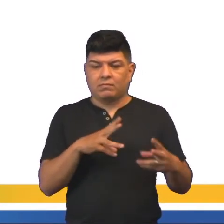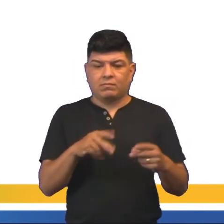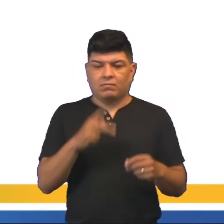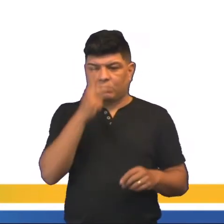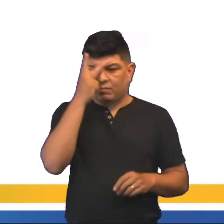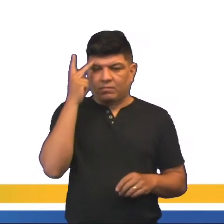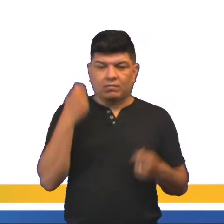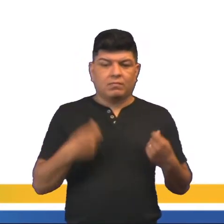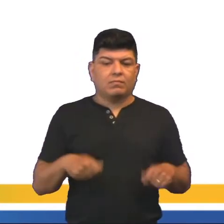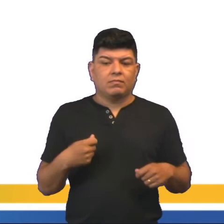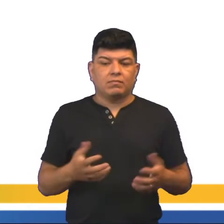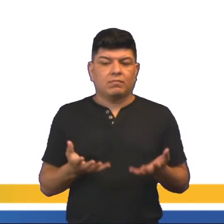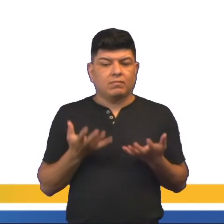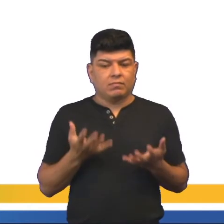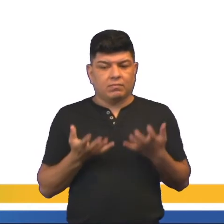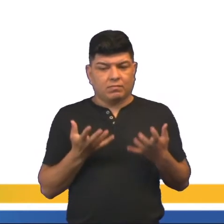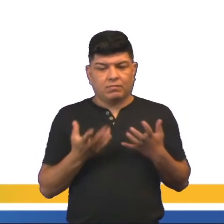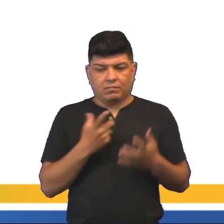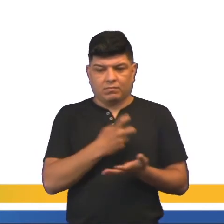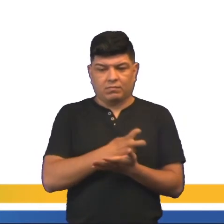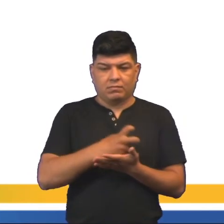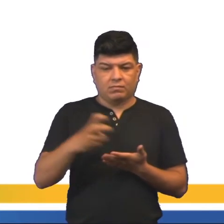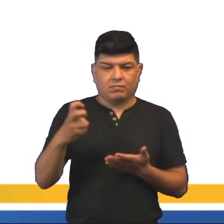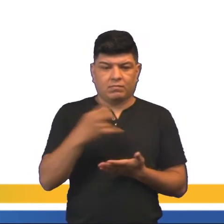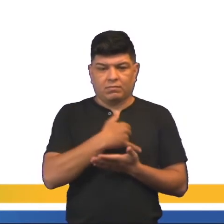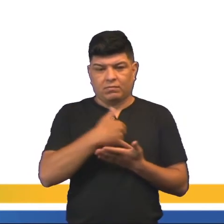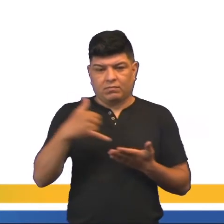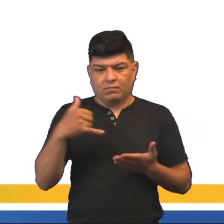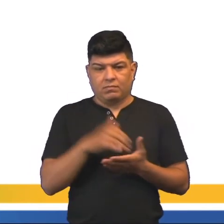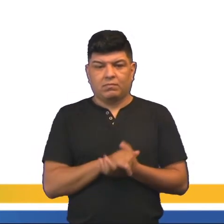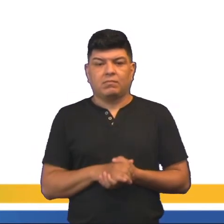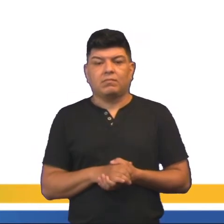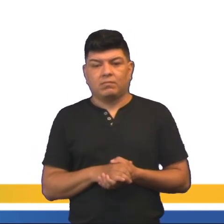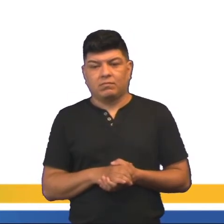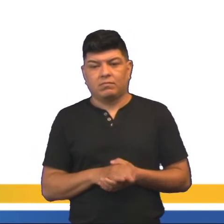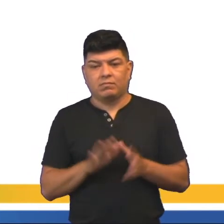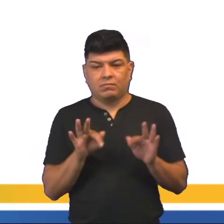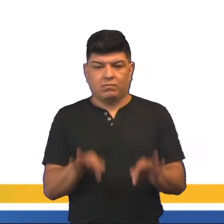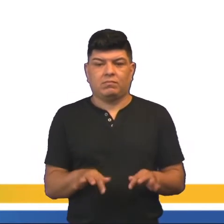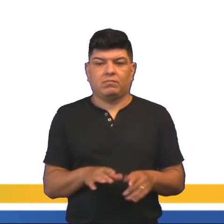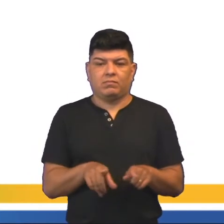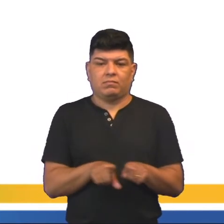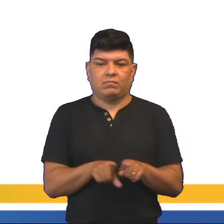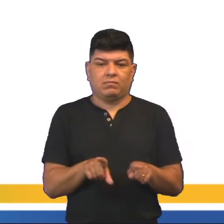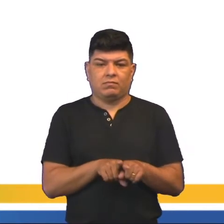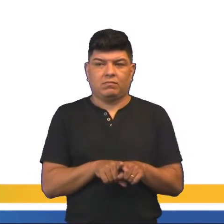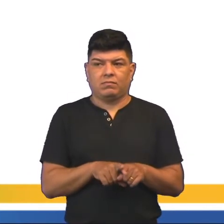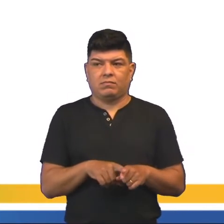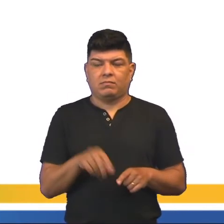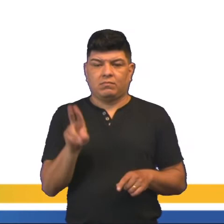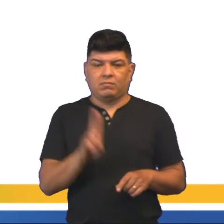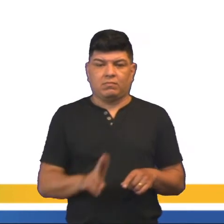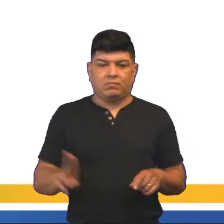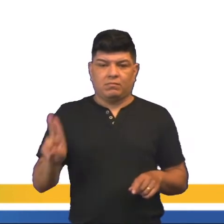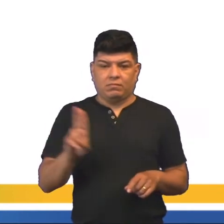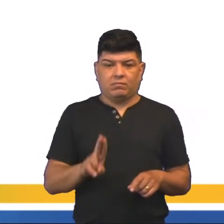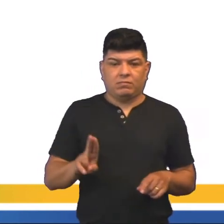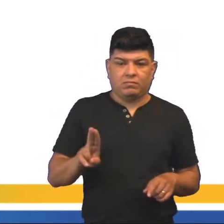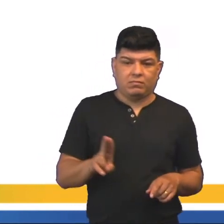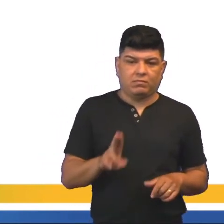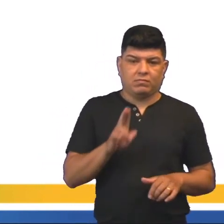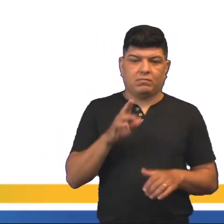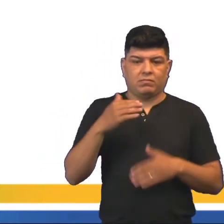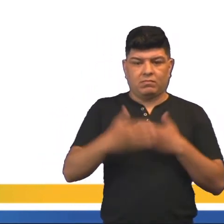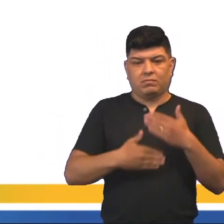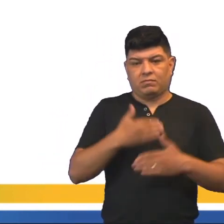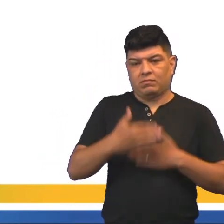pessoa também precisa querer sair desse vício. E, no fim das contas, o consumo de drogas ao longo do